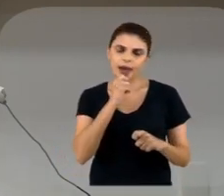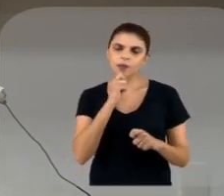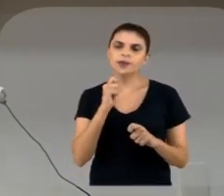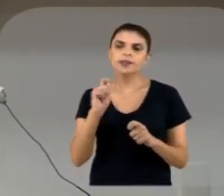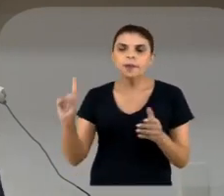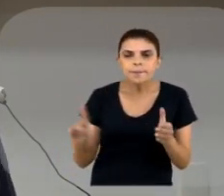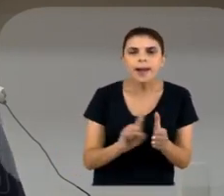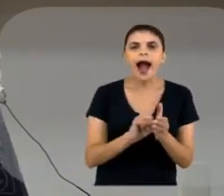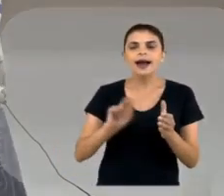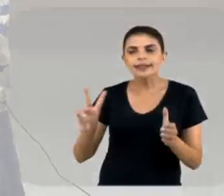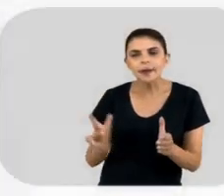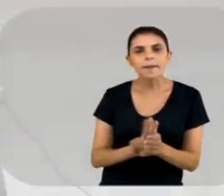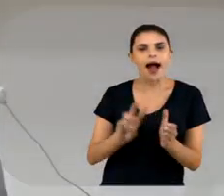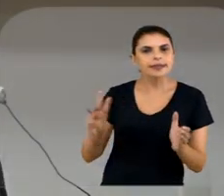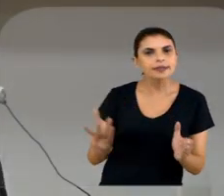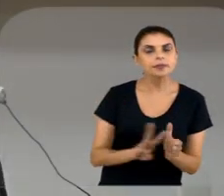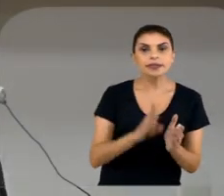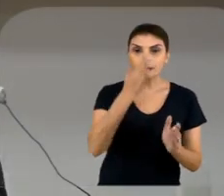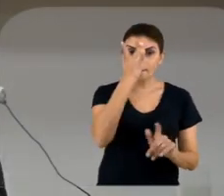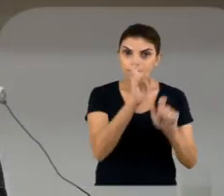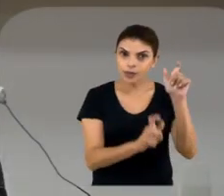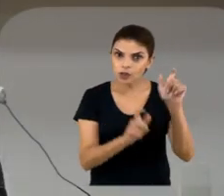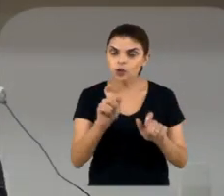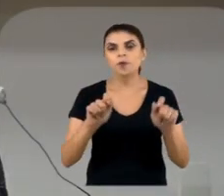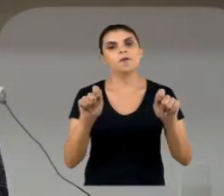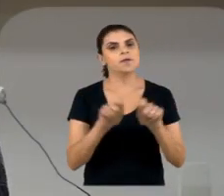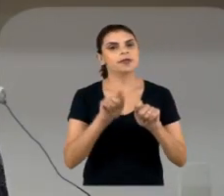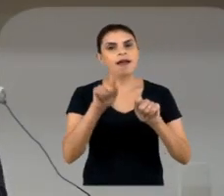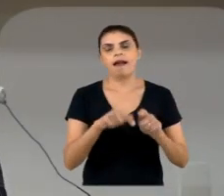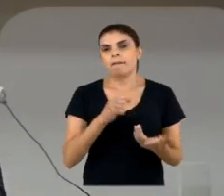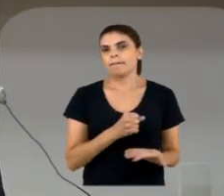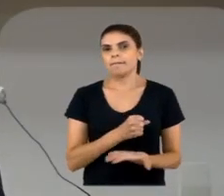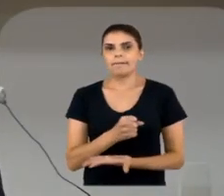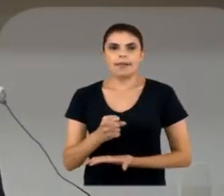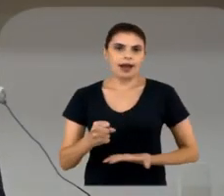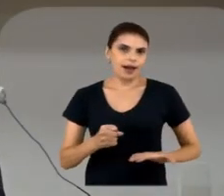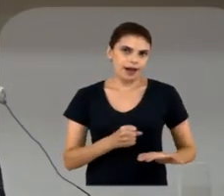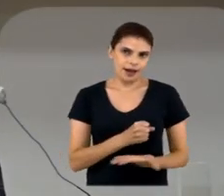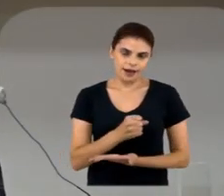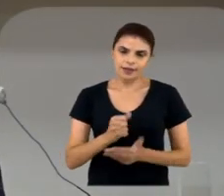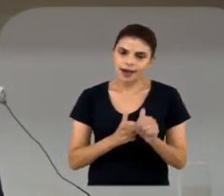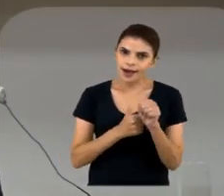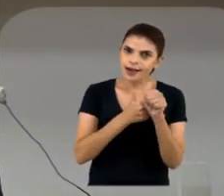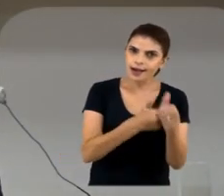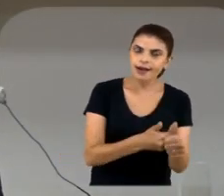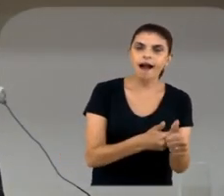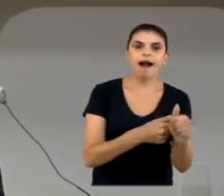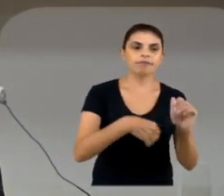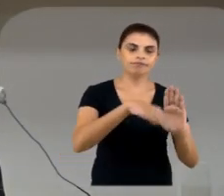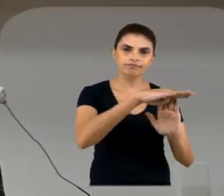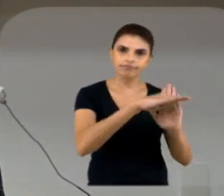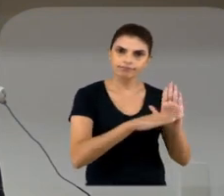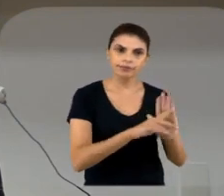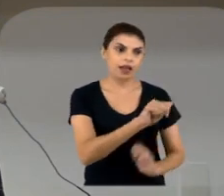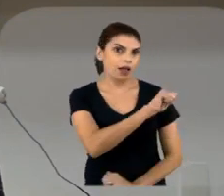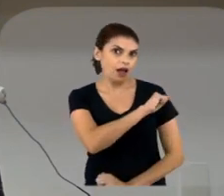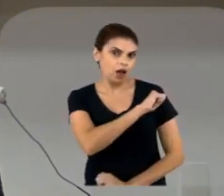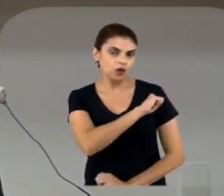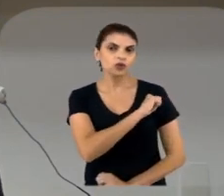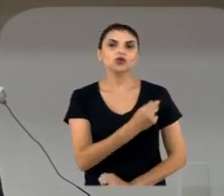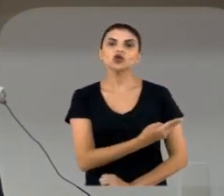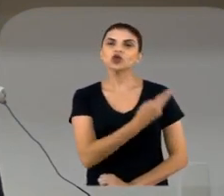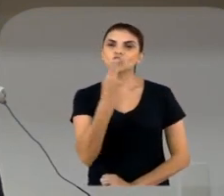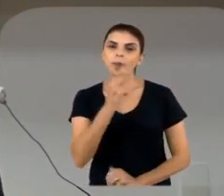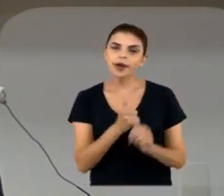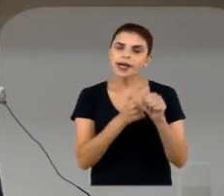incorporar mais gente na equipe. É ele que vai ser a base para o guia do aluno, que é mais ou menos o que a gente chama